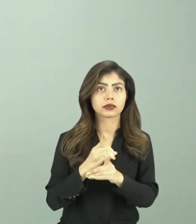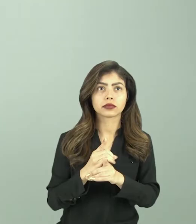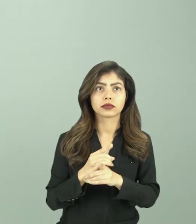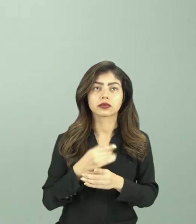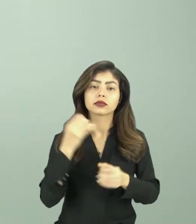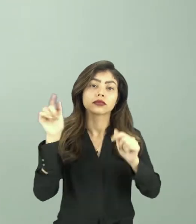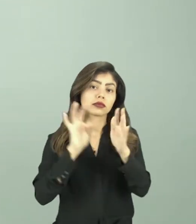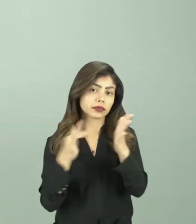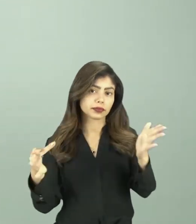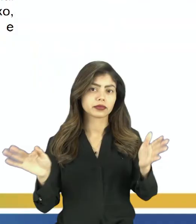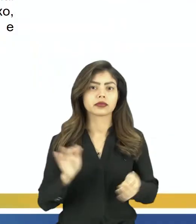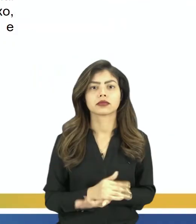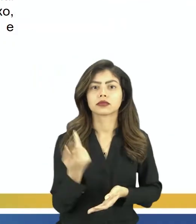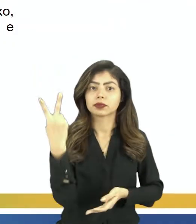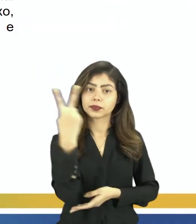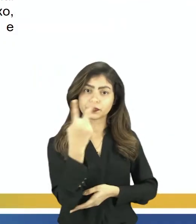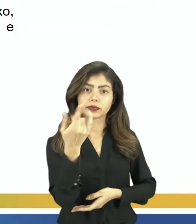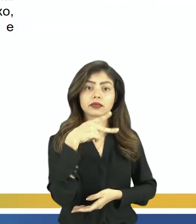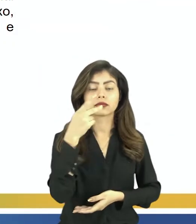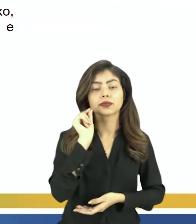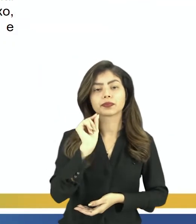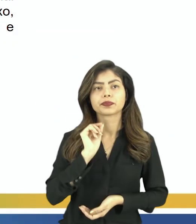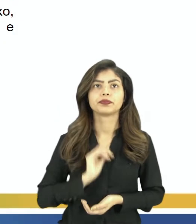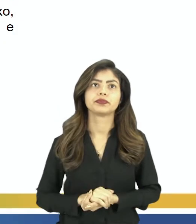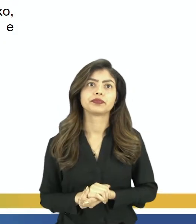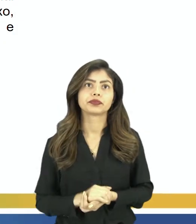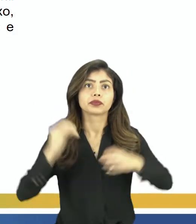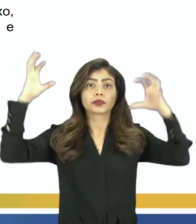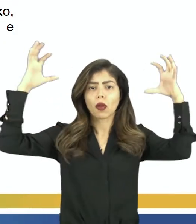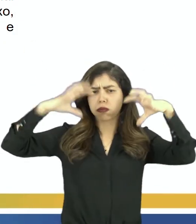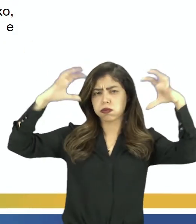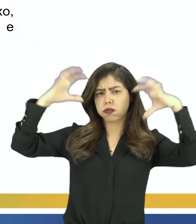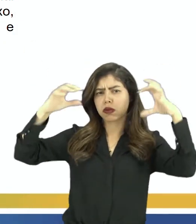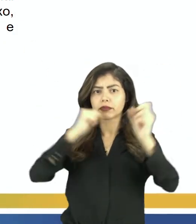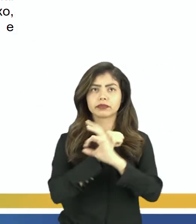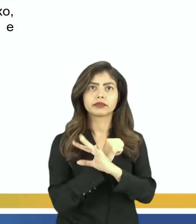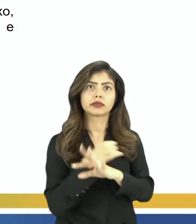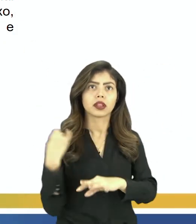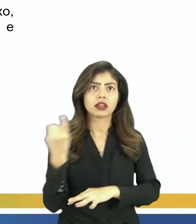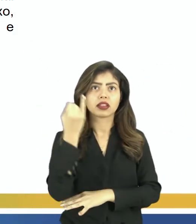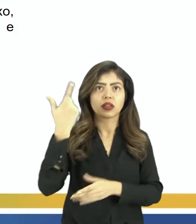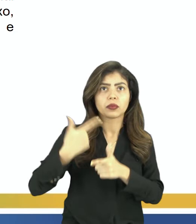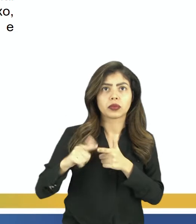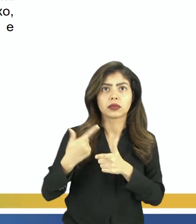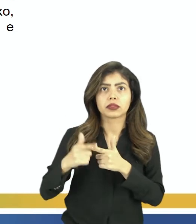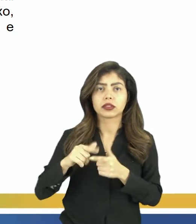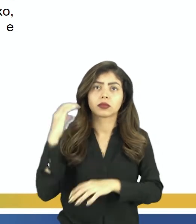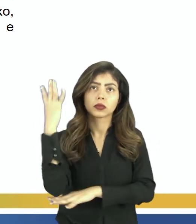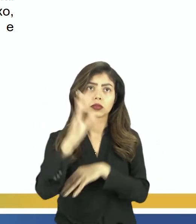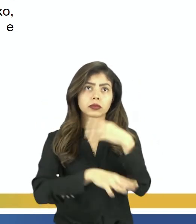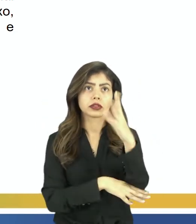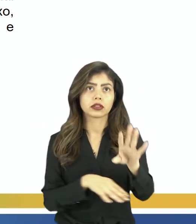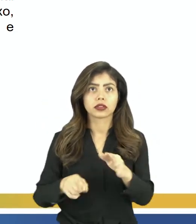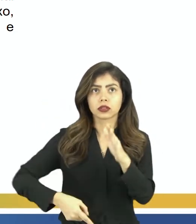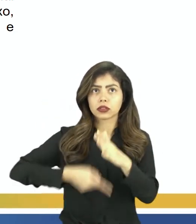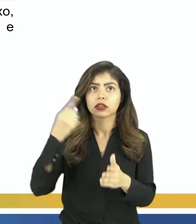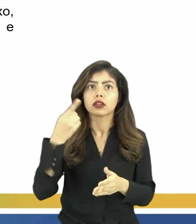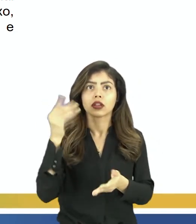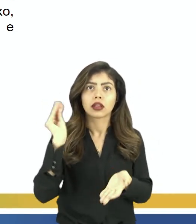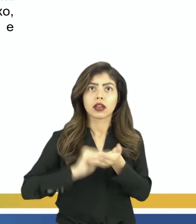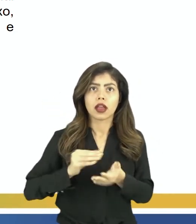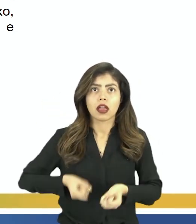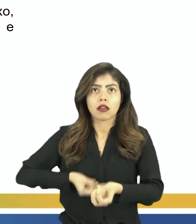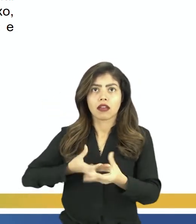dessas fórmulas. Na questão 2 fala assim, a chuva ácida é muito prejudicial para o meio ambiente e um dos fatores que